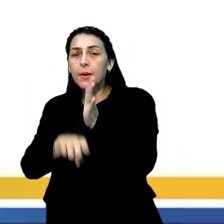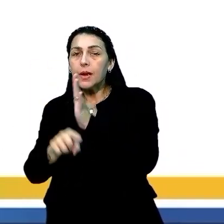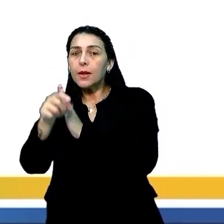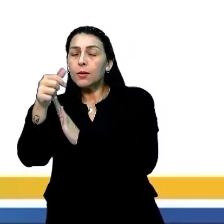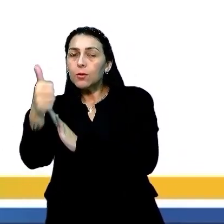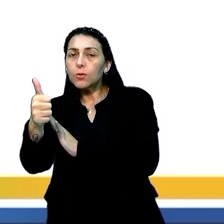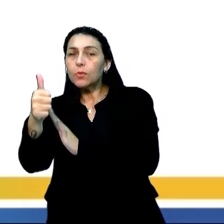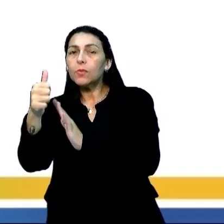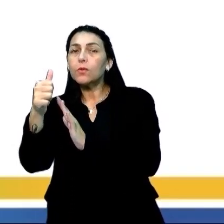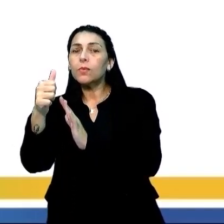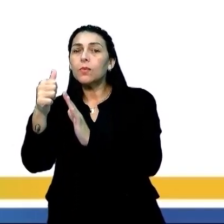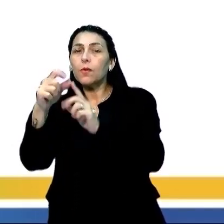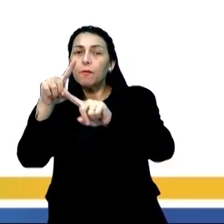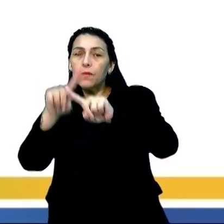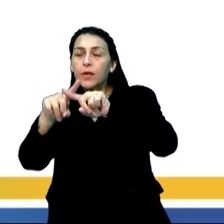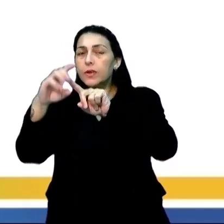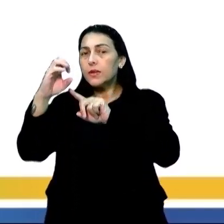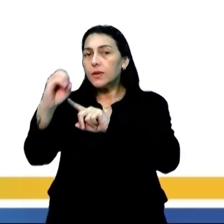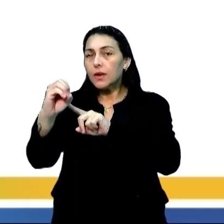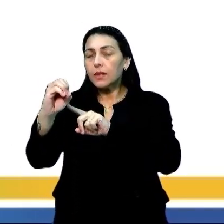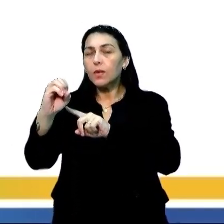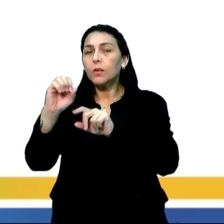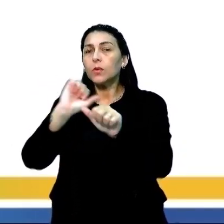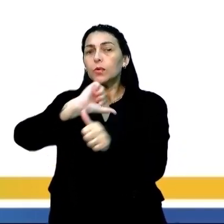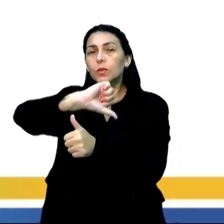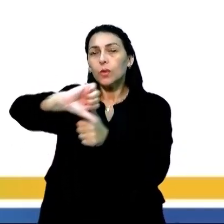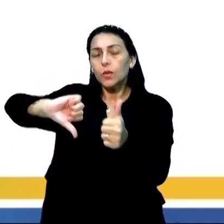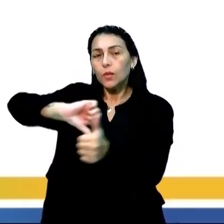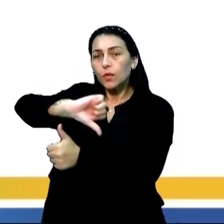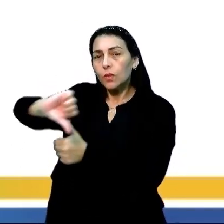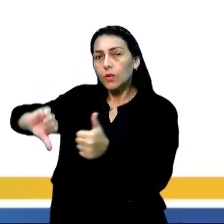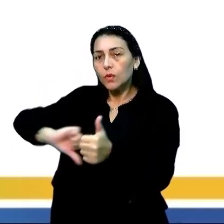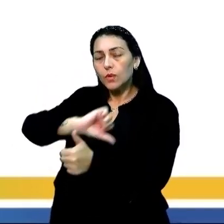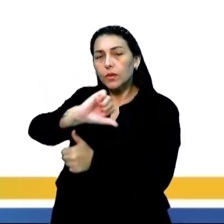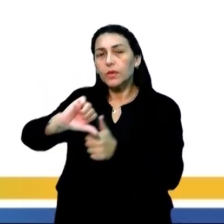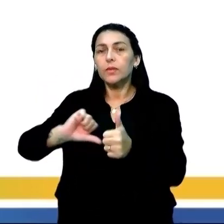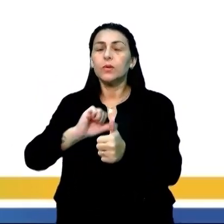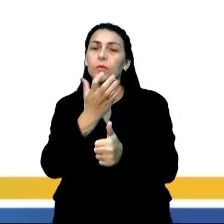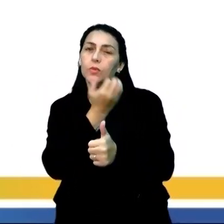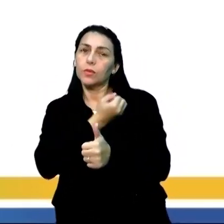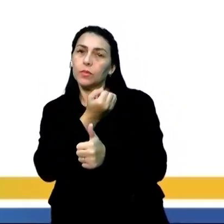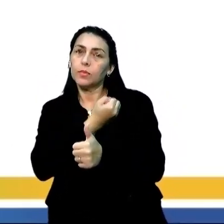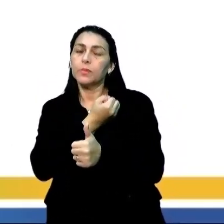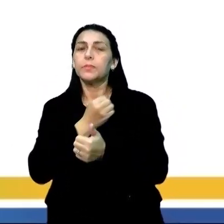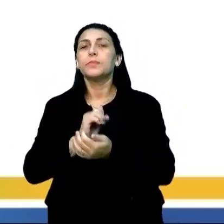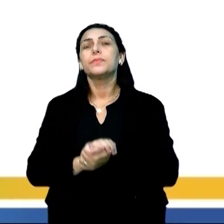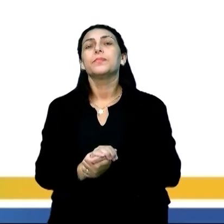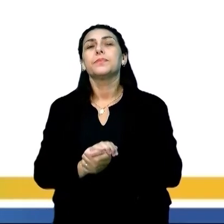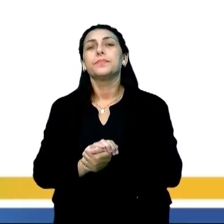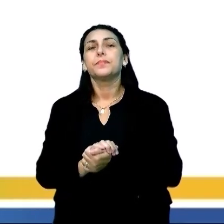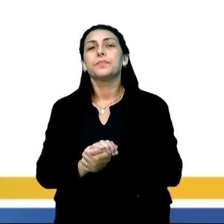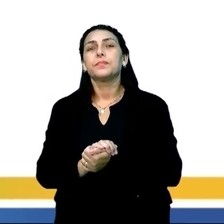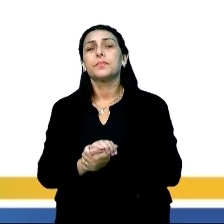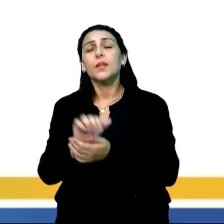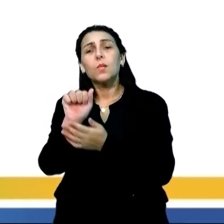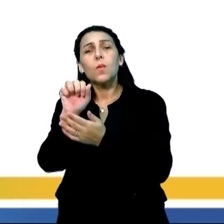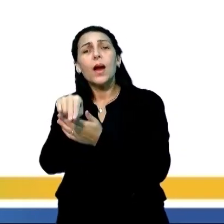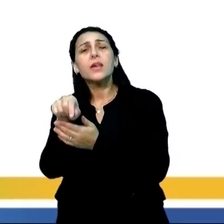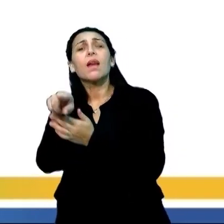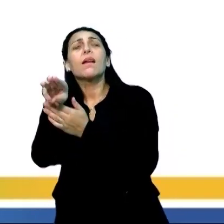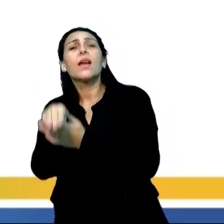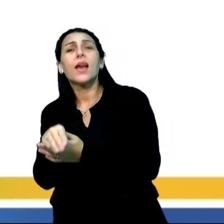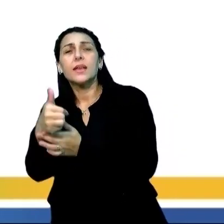R. E aí nós vamos trocando passo a passo. Tudo bem? Então vamos lá. Meu AN era